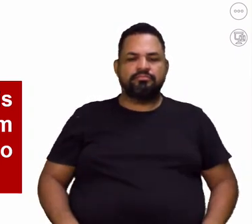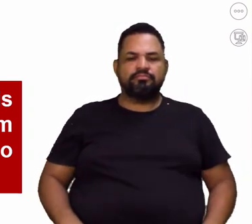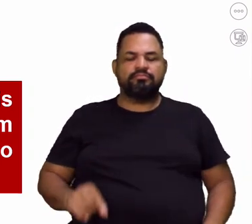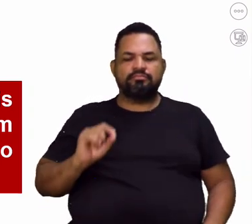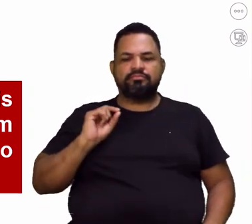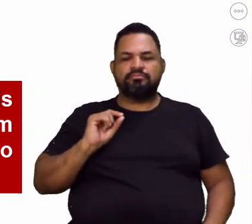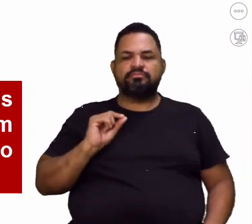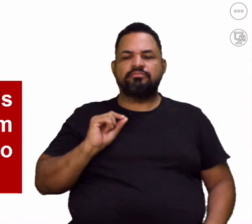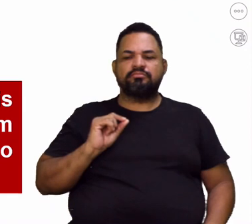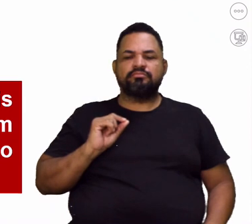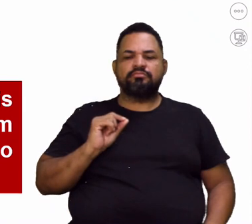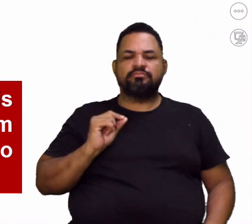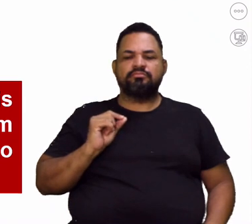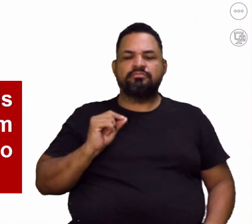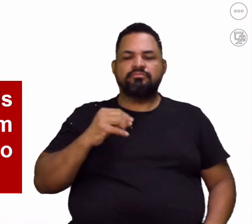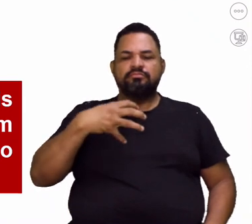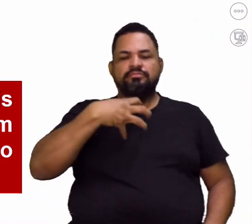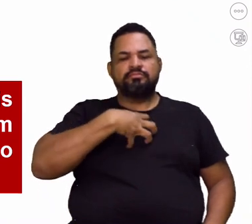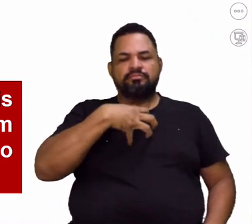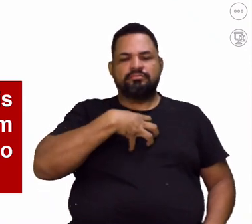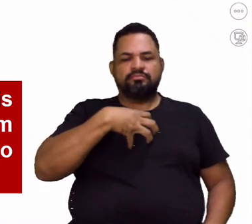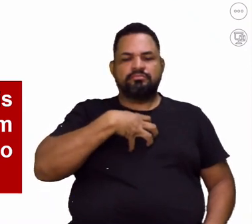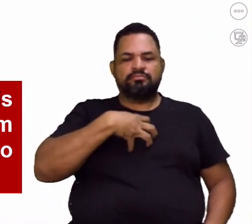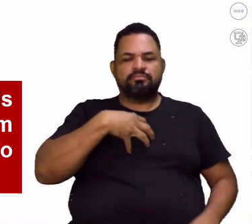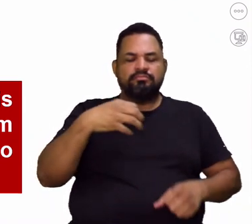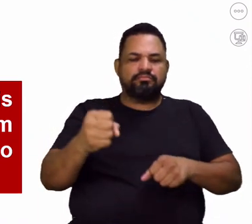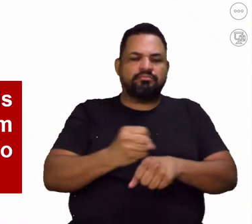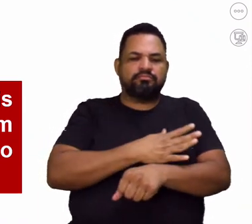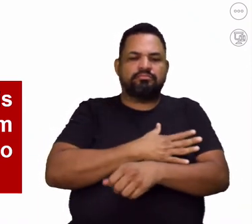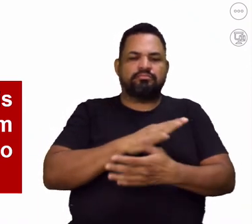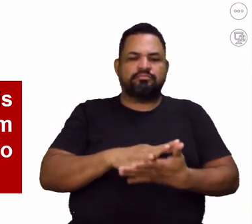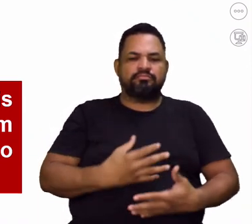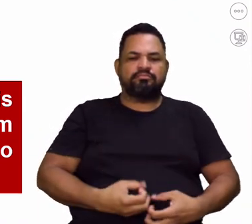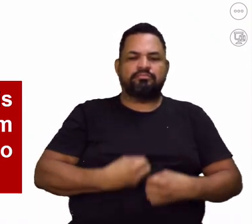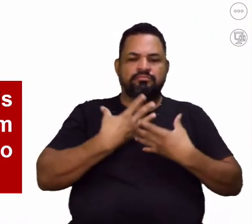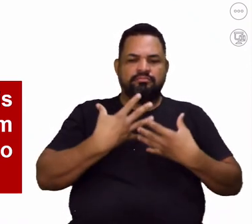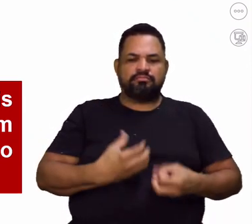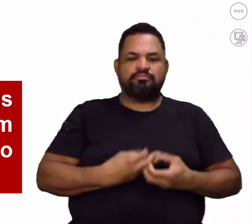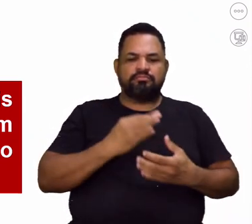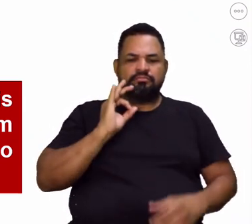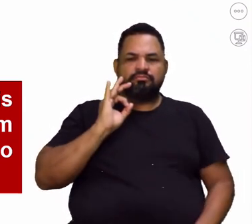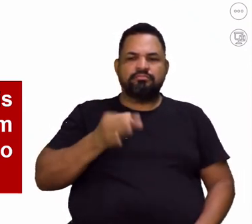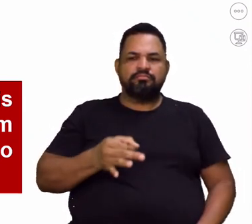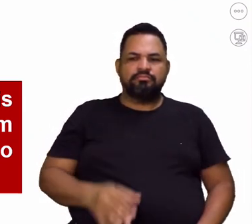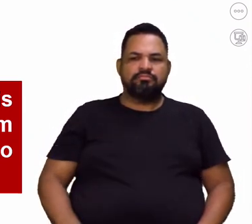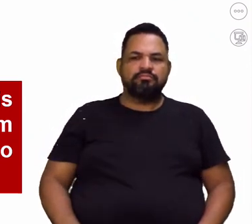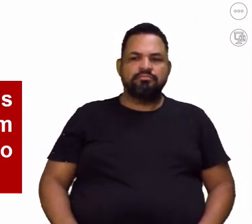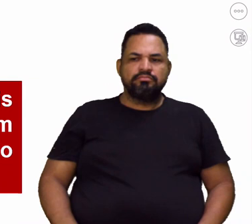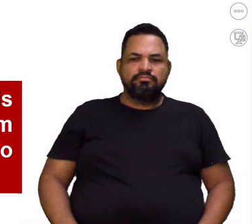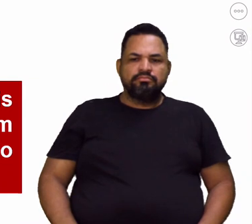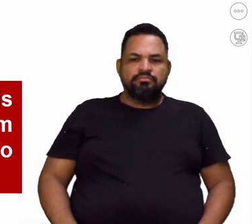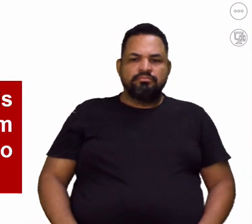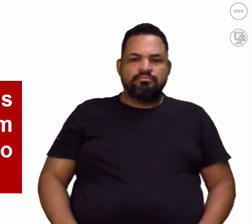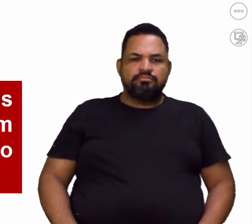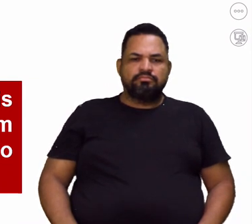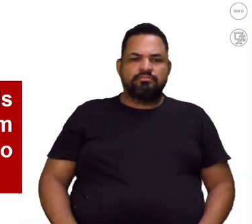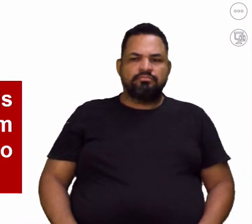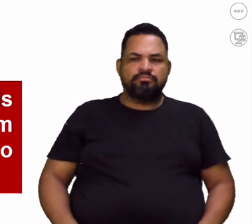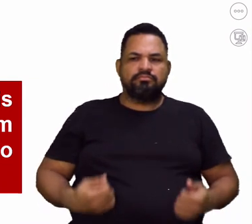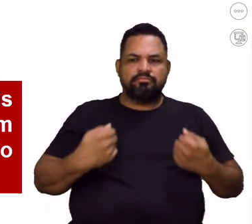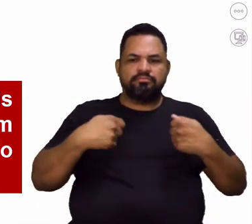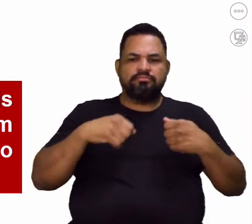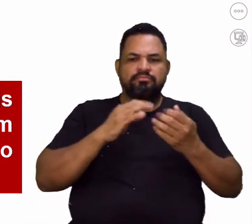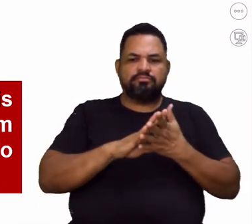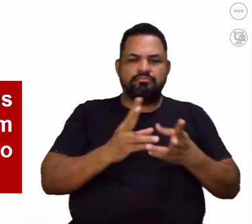questão sensorial, vamos dizer assim, emotiva, poética, tá certo? Então, dessa maneira, é